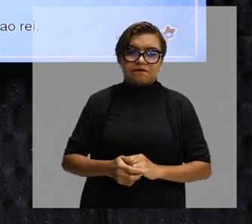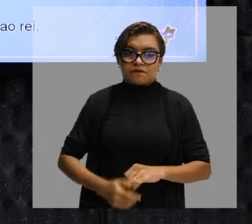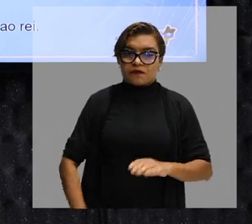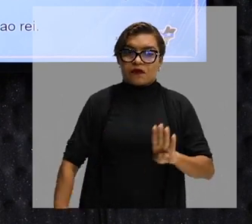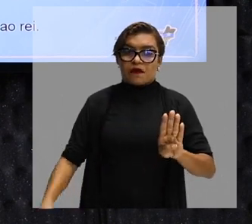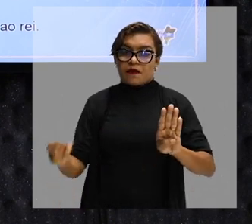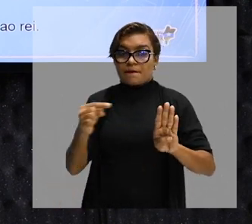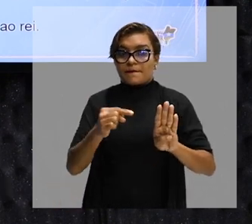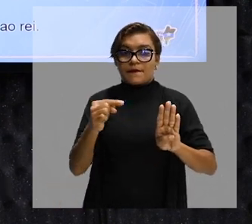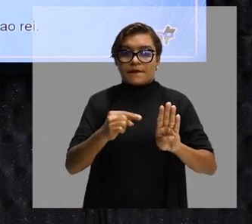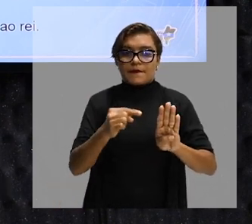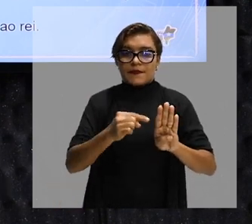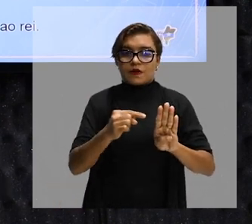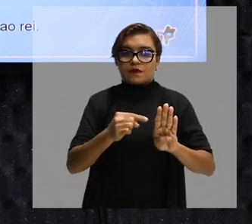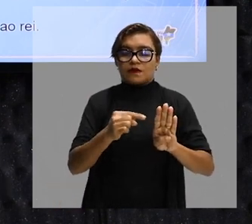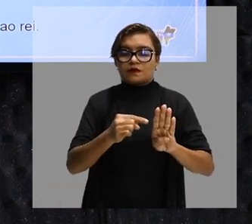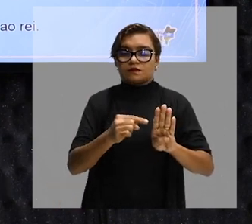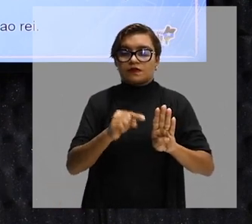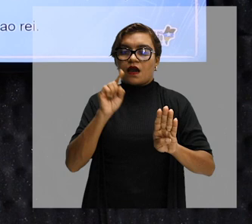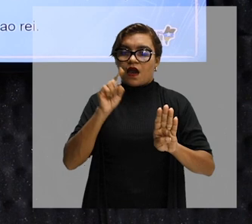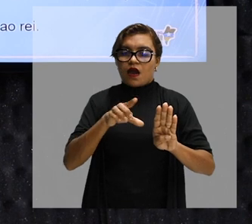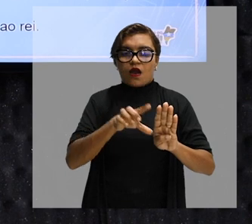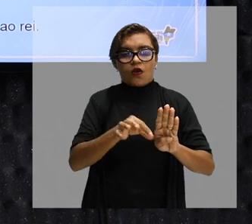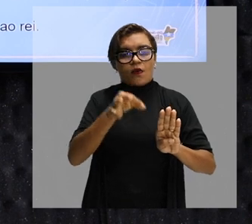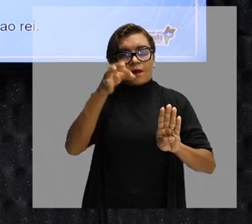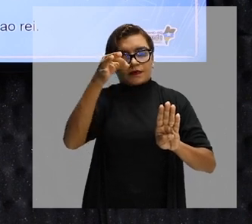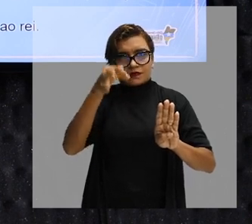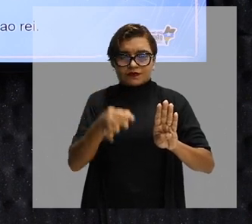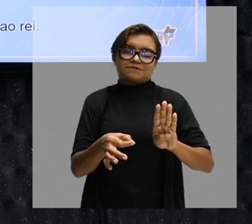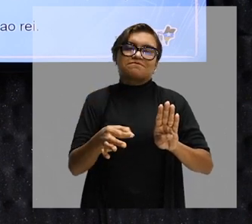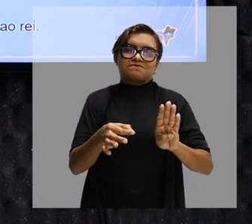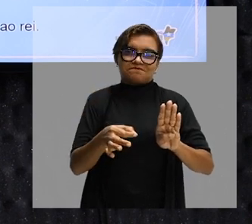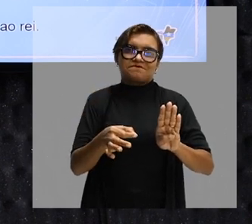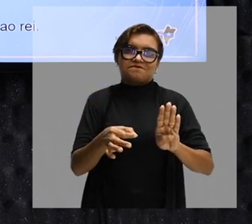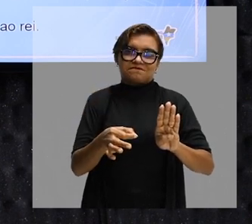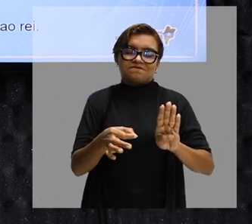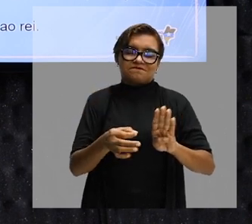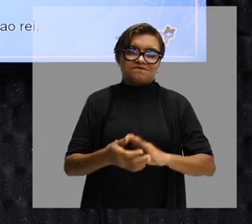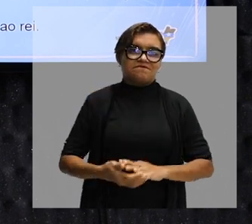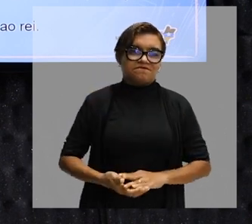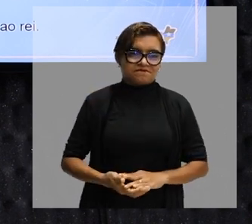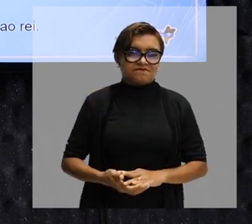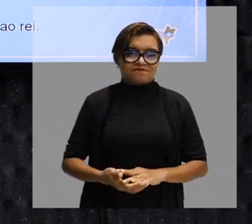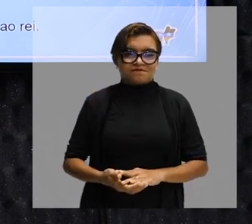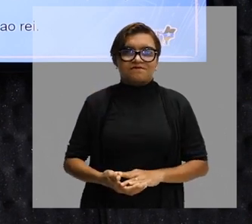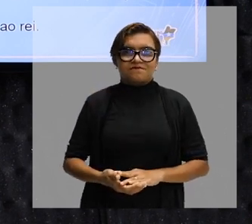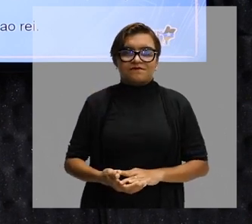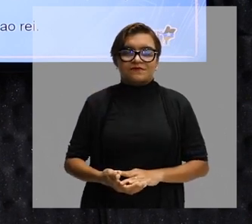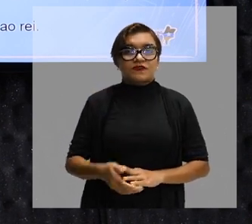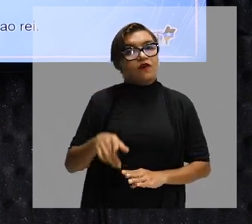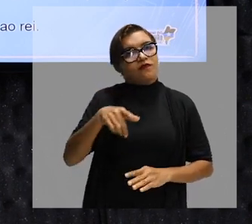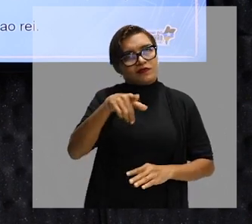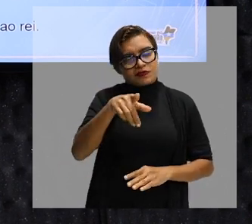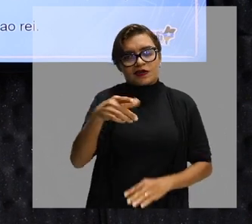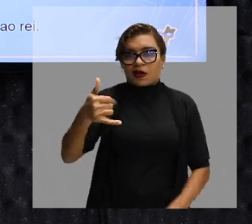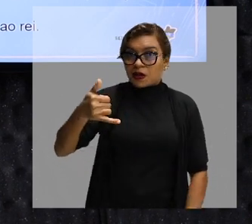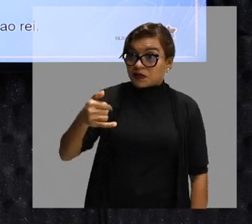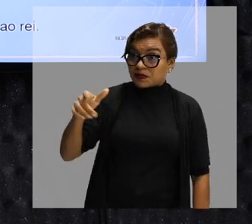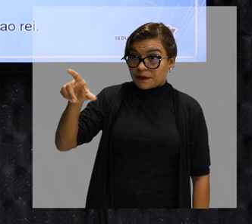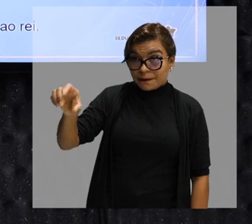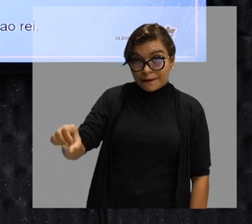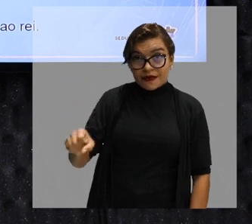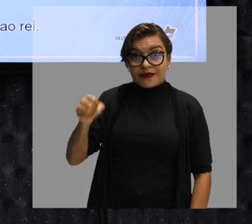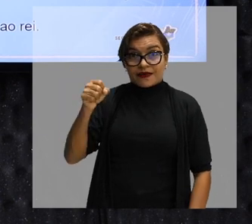B de bola como uma grande proposta para a nossa resolução da questão. Então, meu filho, pega a caneta e assinala